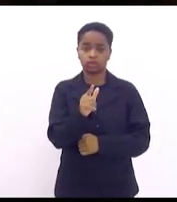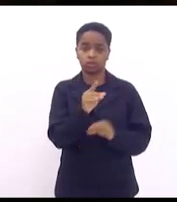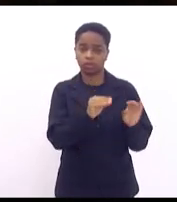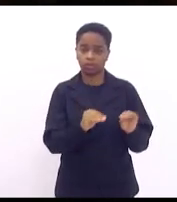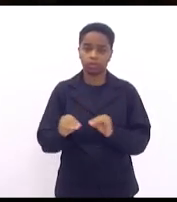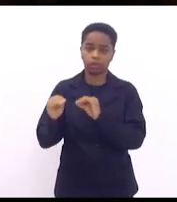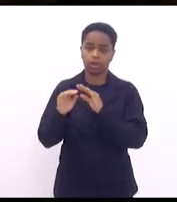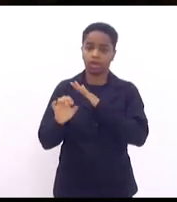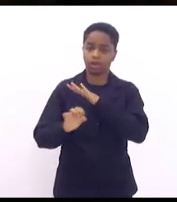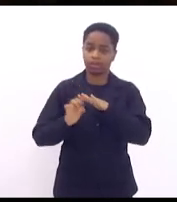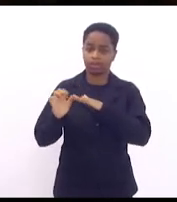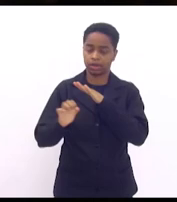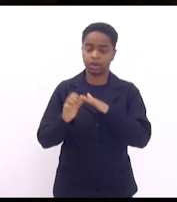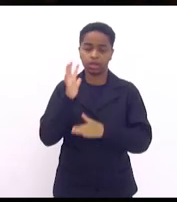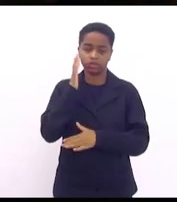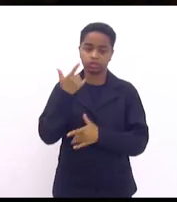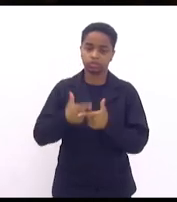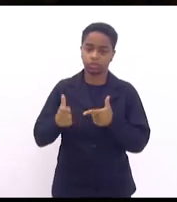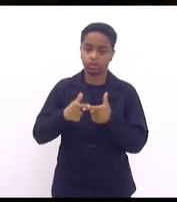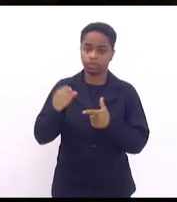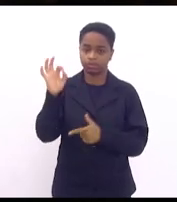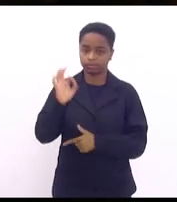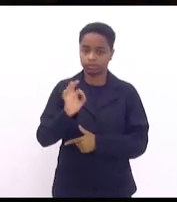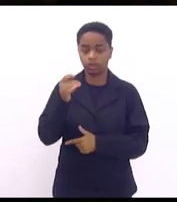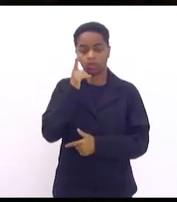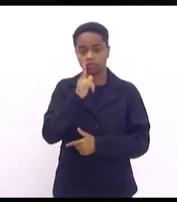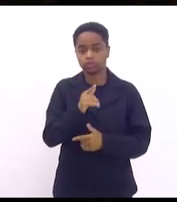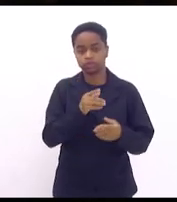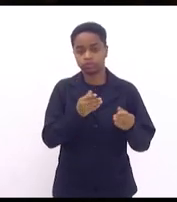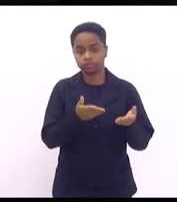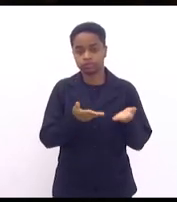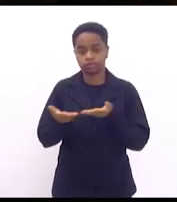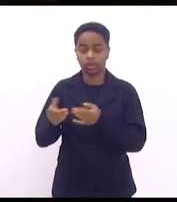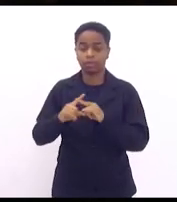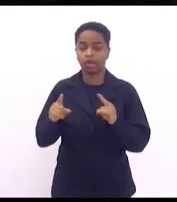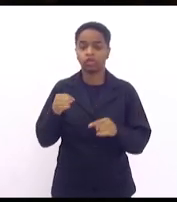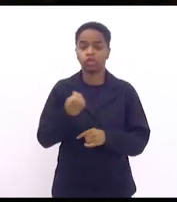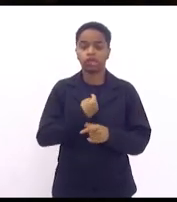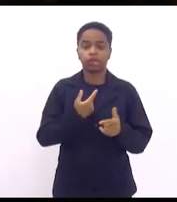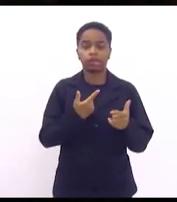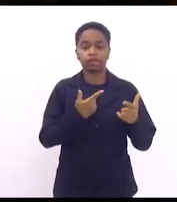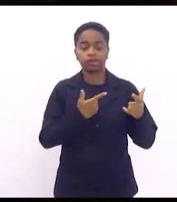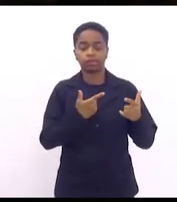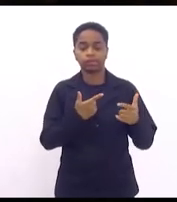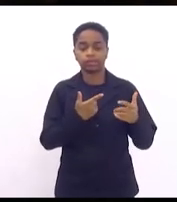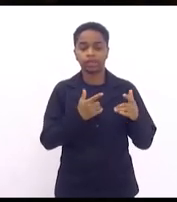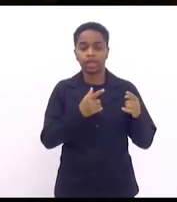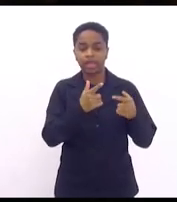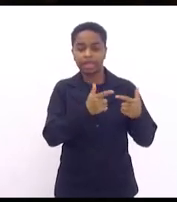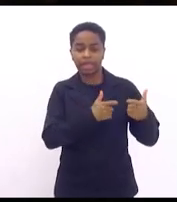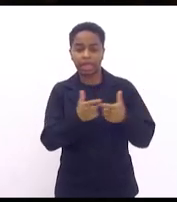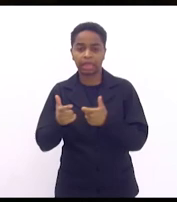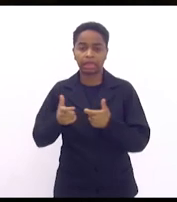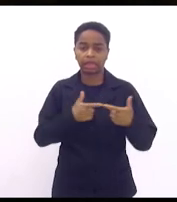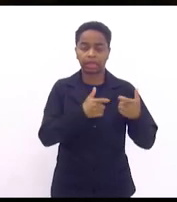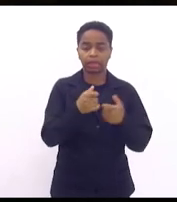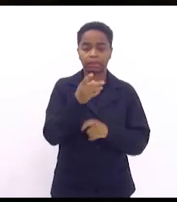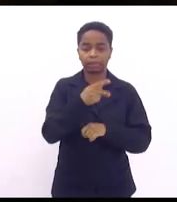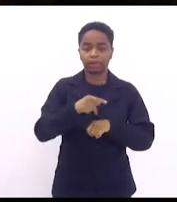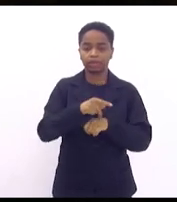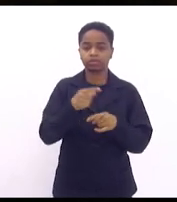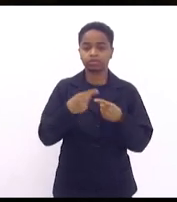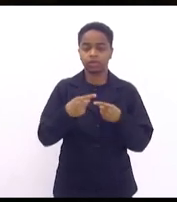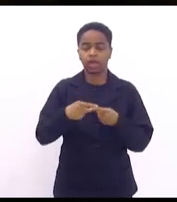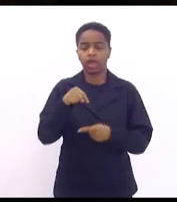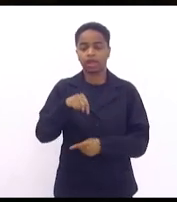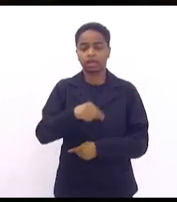resolveu o problema da alíquota, levou todo mundo para lá. E a gente ficou nessa guerra fiscal do ICMS no nosso país, onde o Rio de